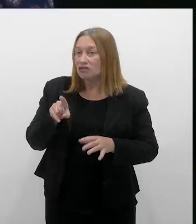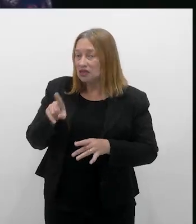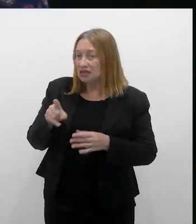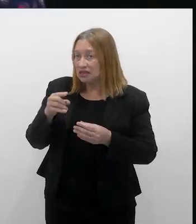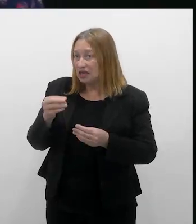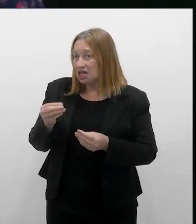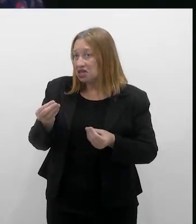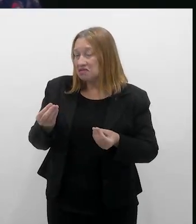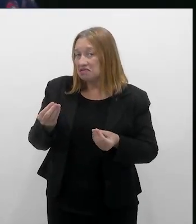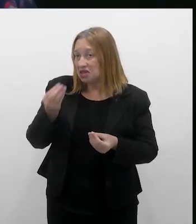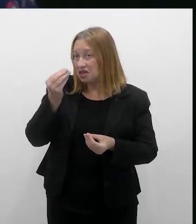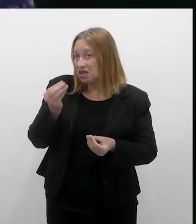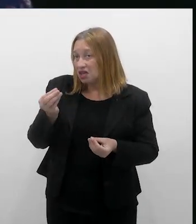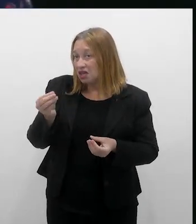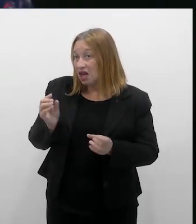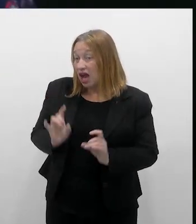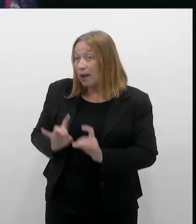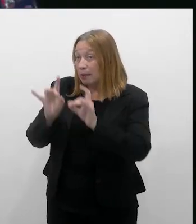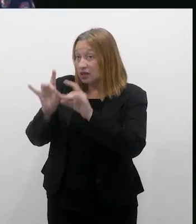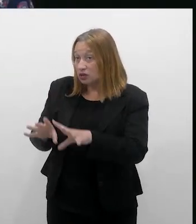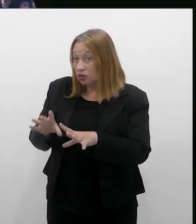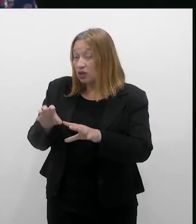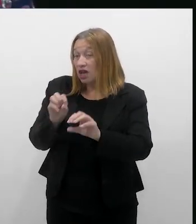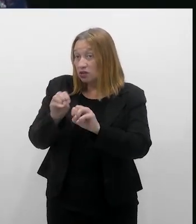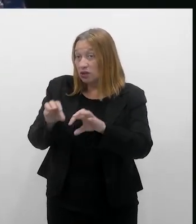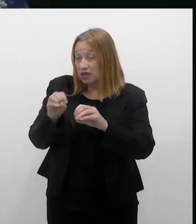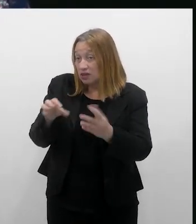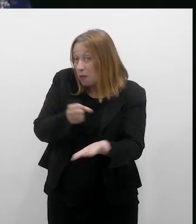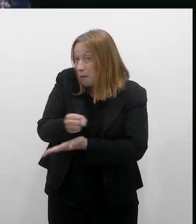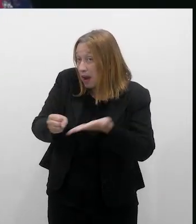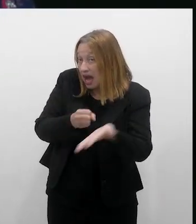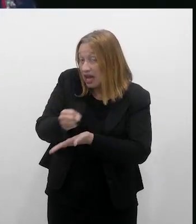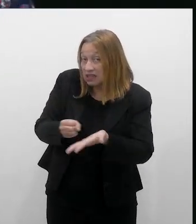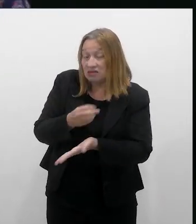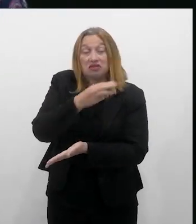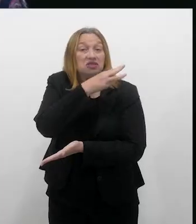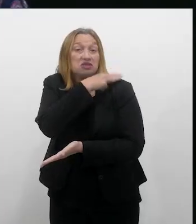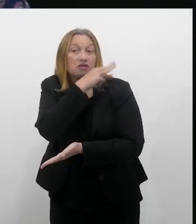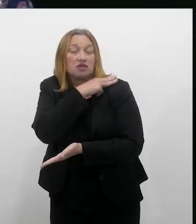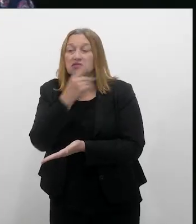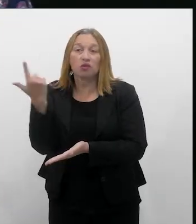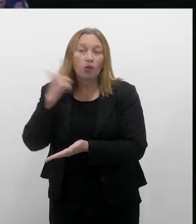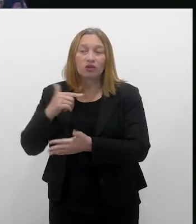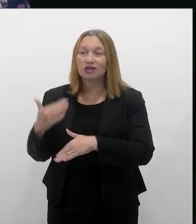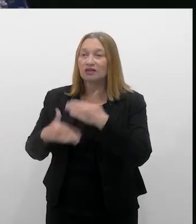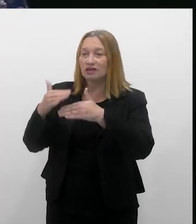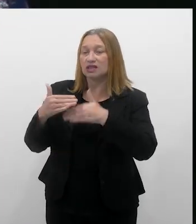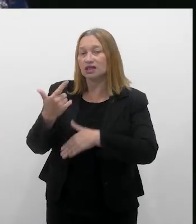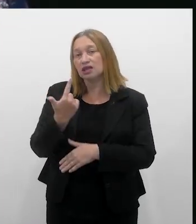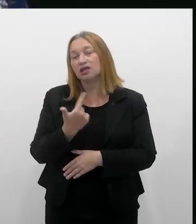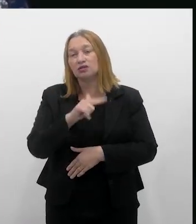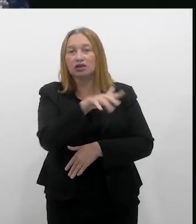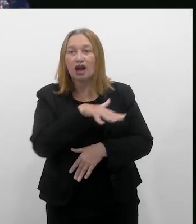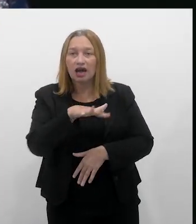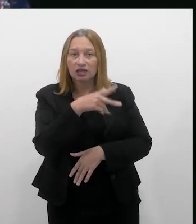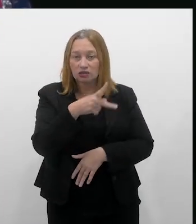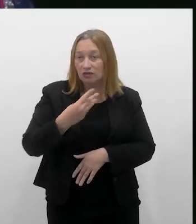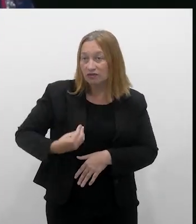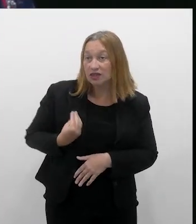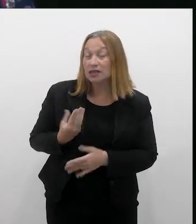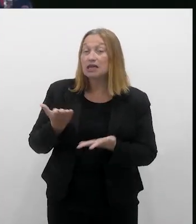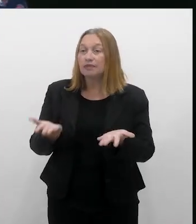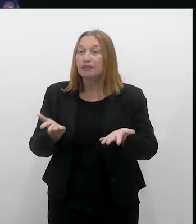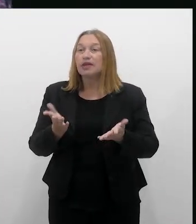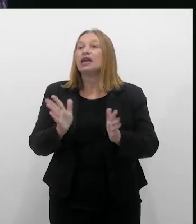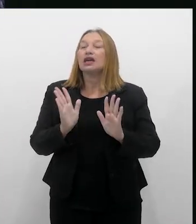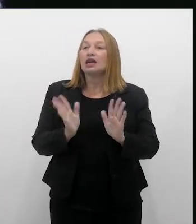da educação básica, digamos assim, que é pelo menos o ensino médio, você não consegue avançar nas outras áreas da sua vida, né?